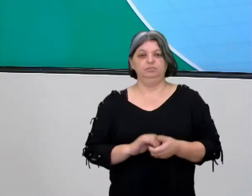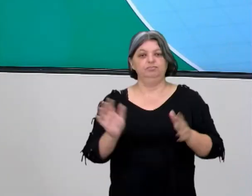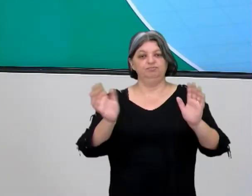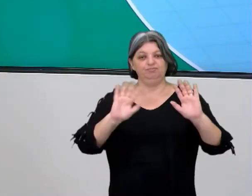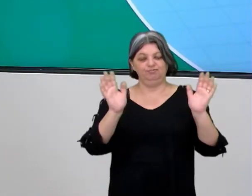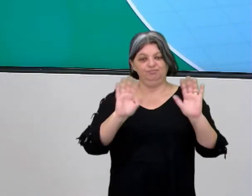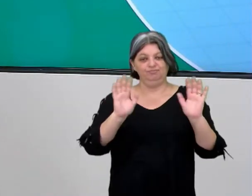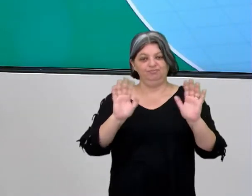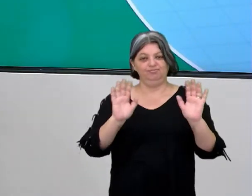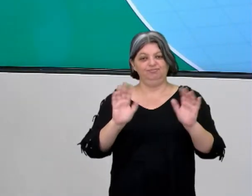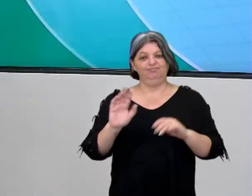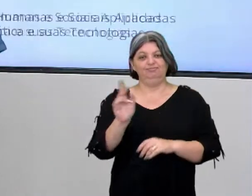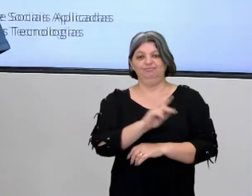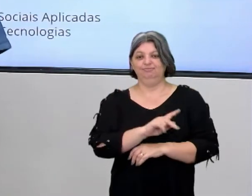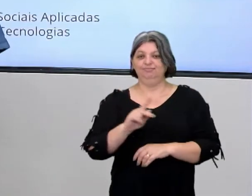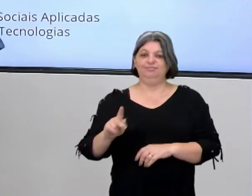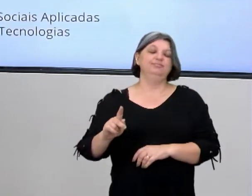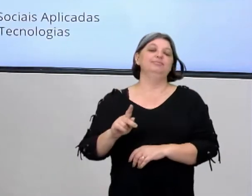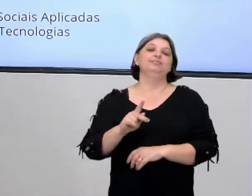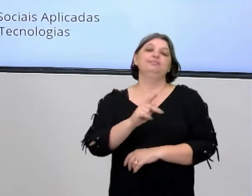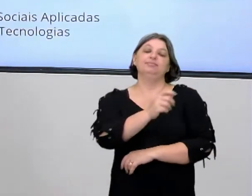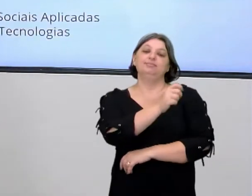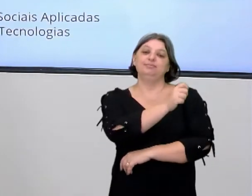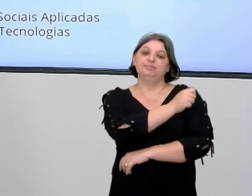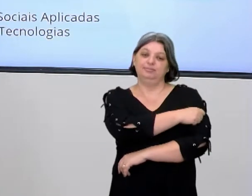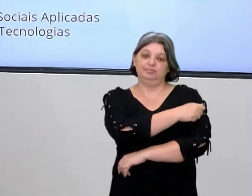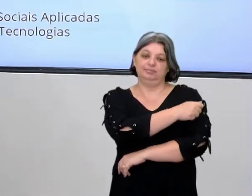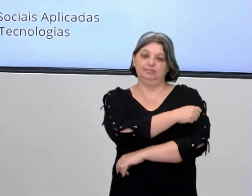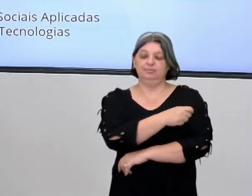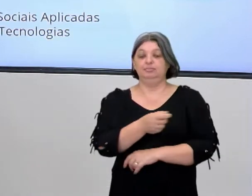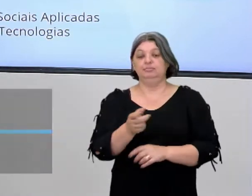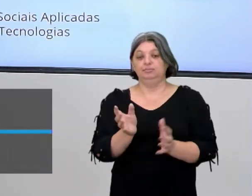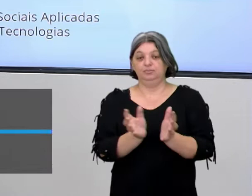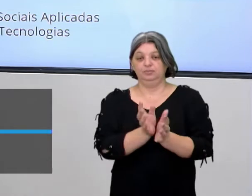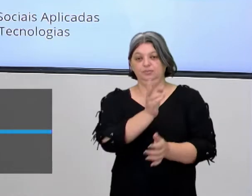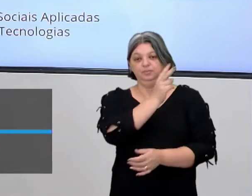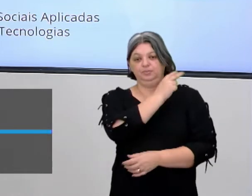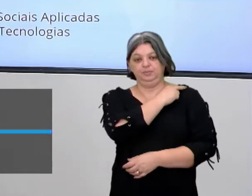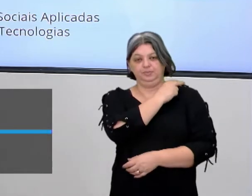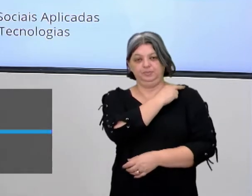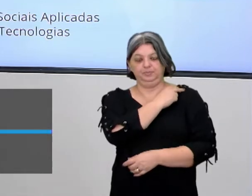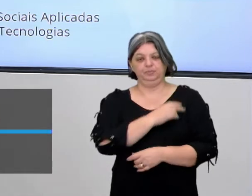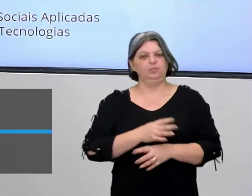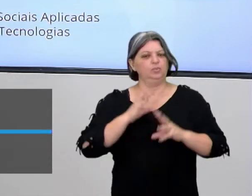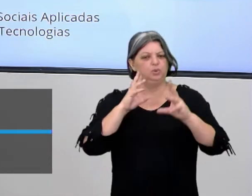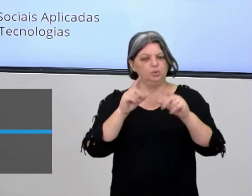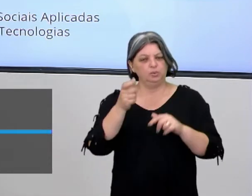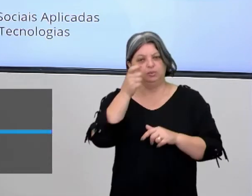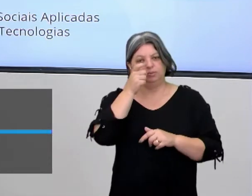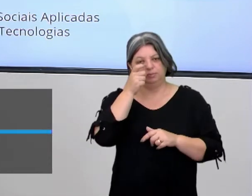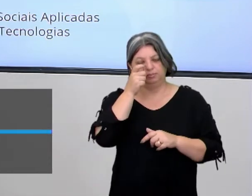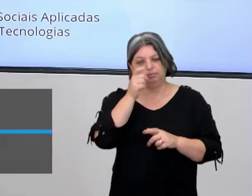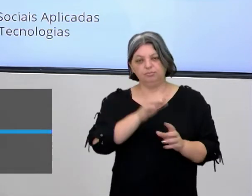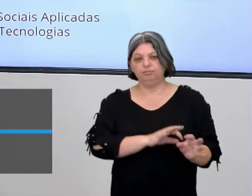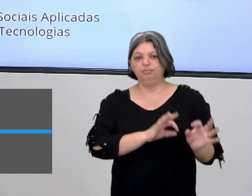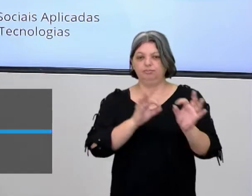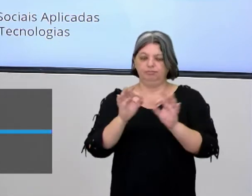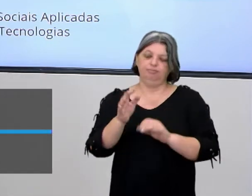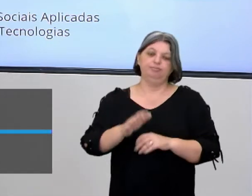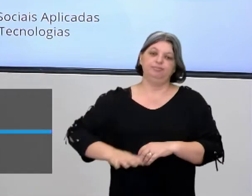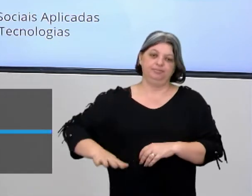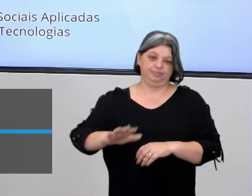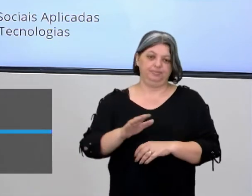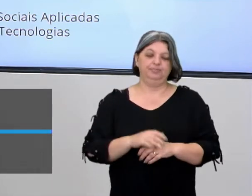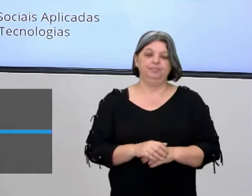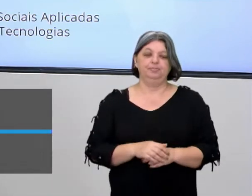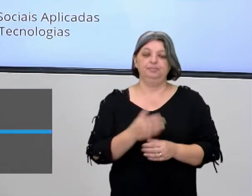Olá, estudantes! Olá, professores da segunda série do ensino médio e todos que nos acompanham de maneira geral aí para